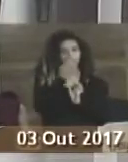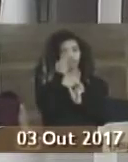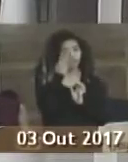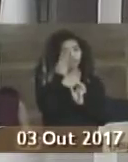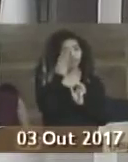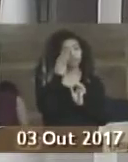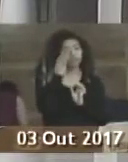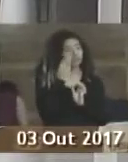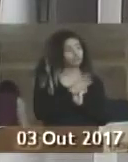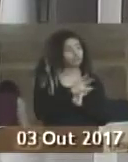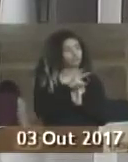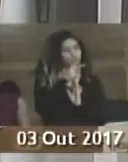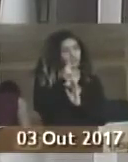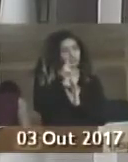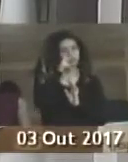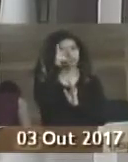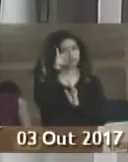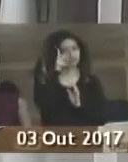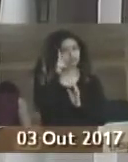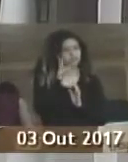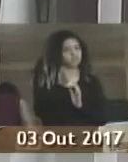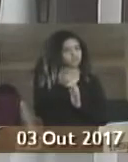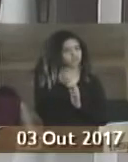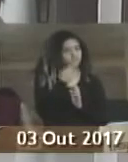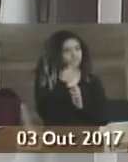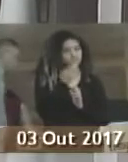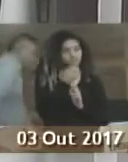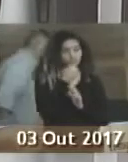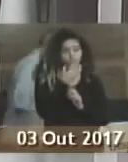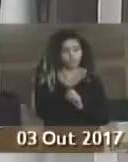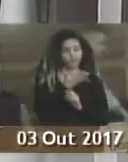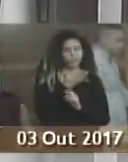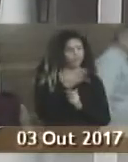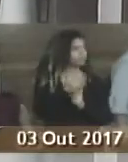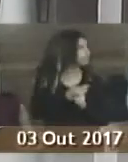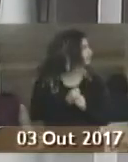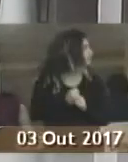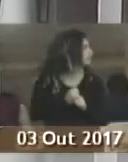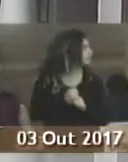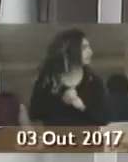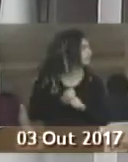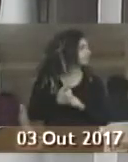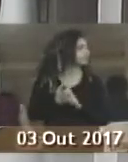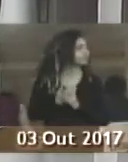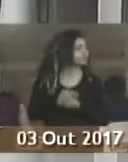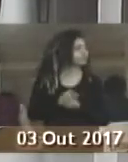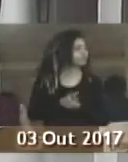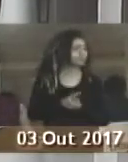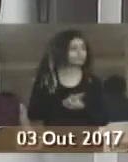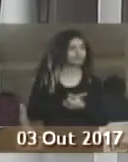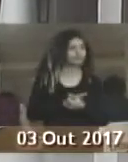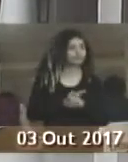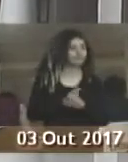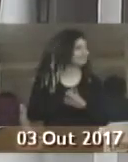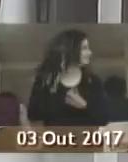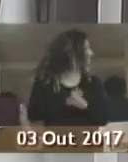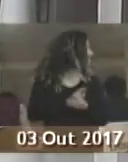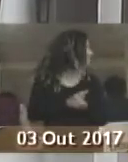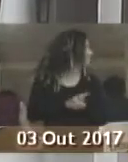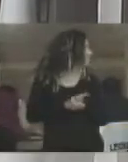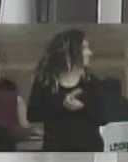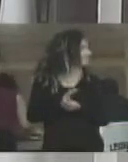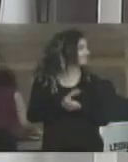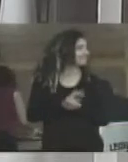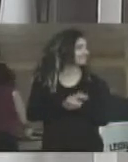É, o Camu realmente assim, está brilhando nas sessões, né? É assim, ele está assim. É, como as nossas